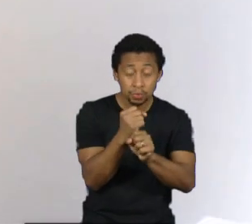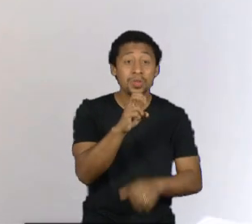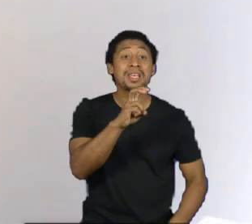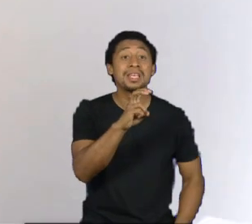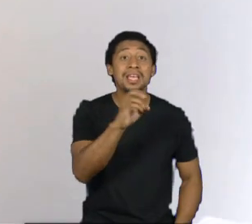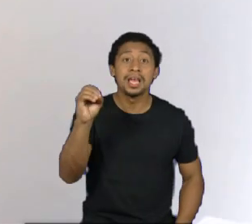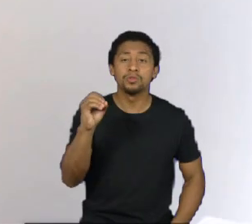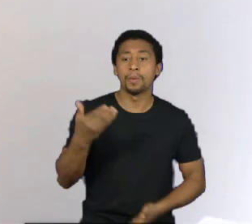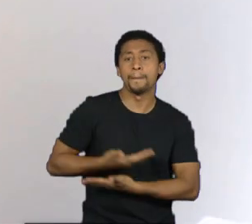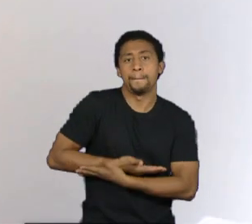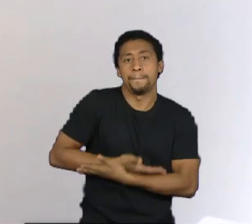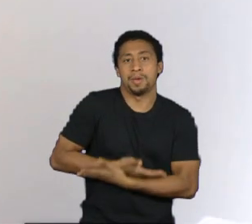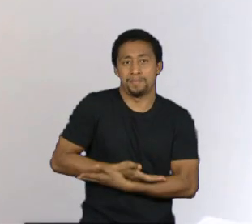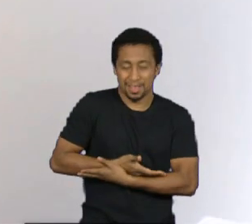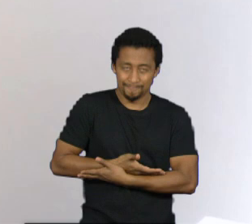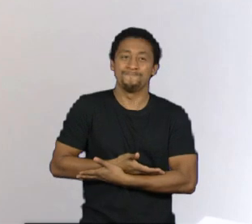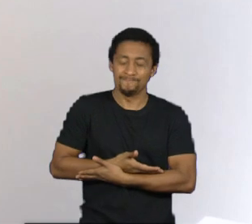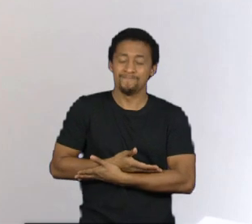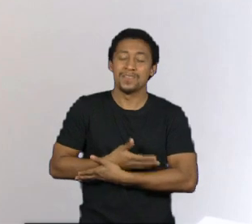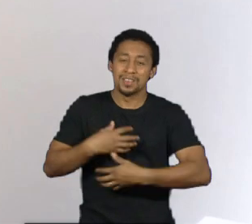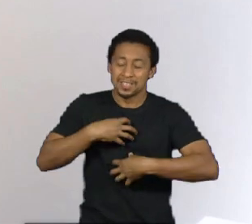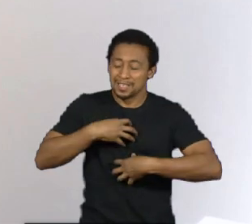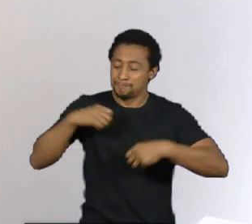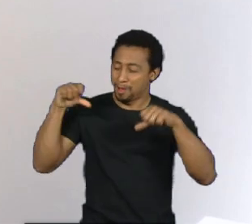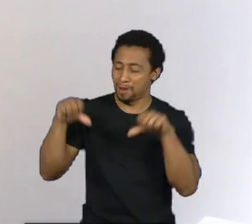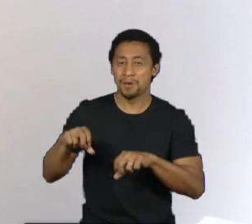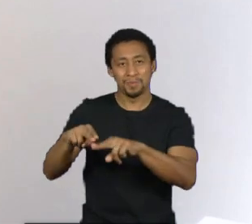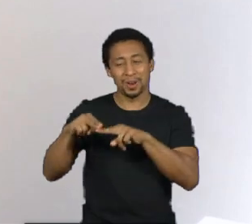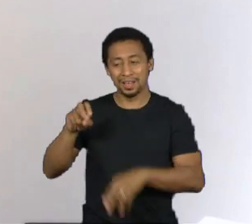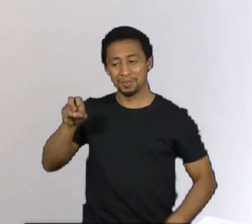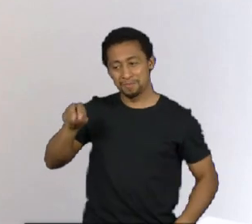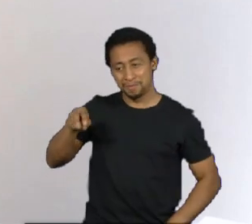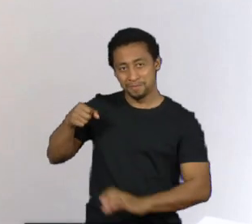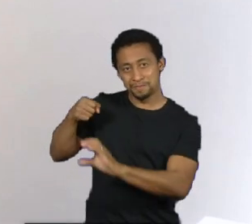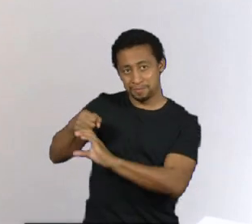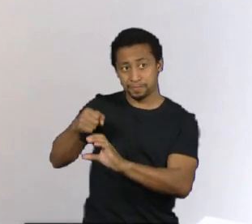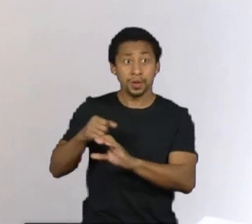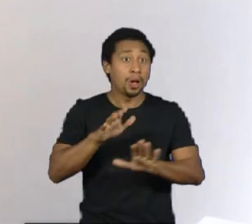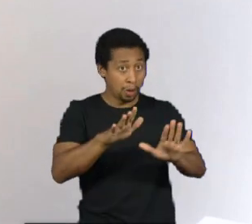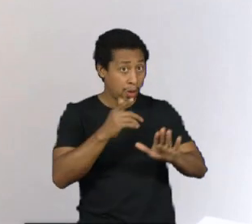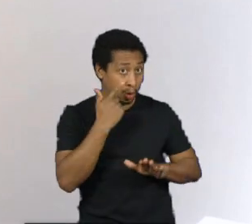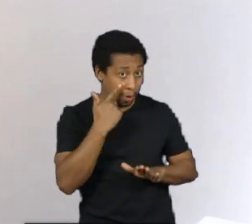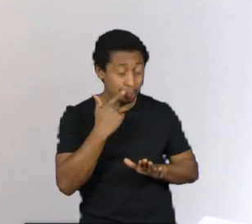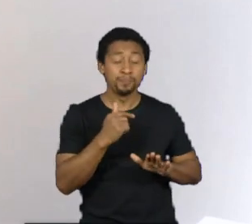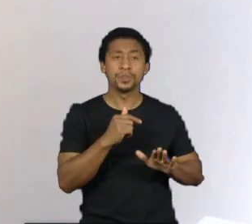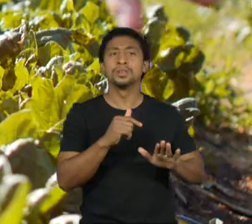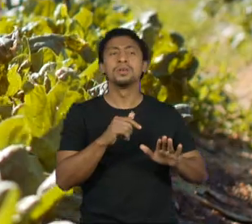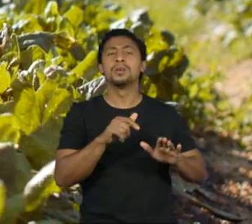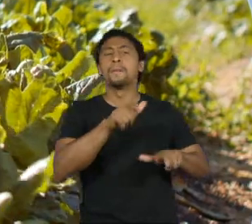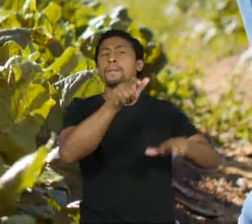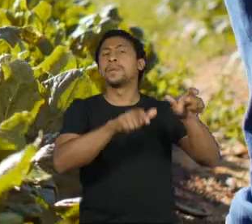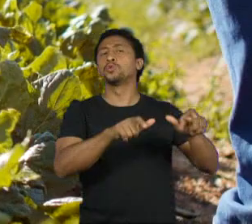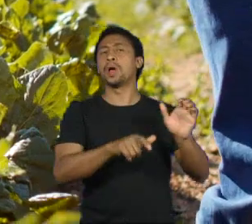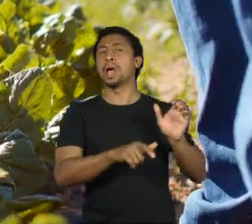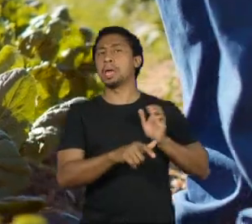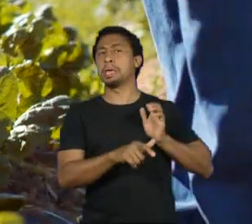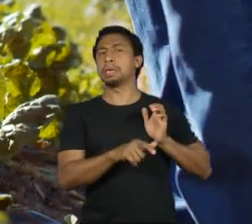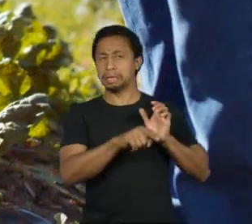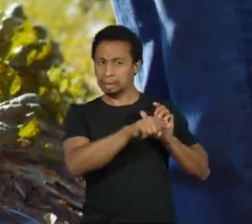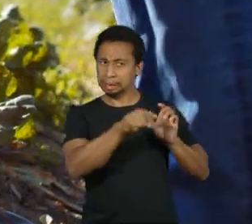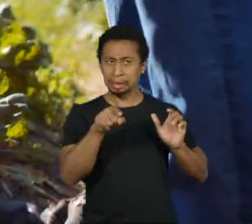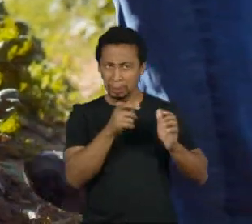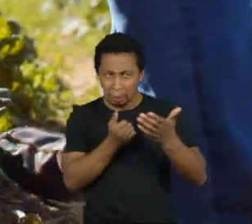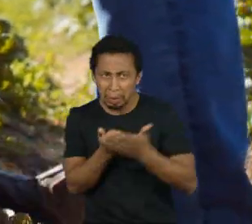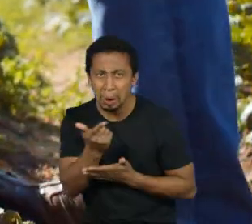mais informada, mais rica e privilegiada não compra certos produtos, compra o orgânico. O orgânico